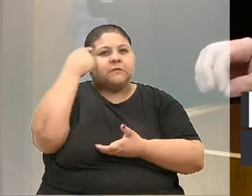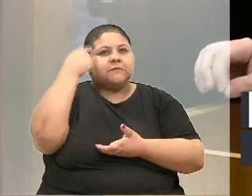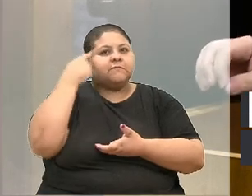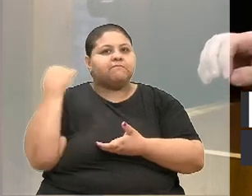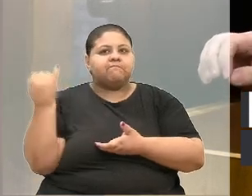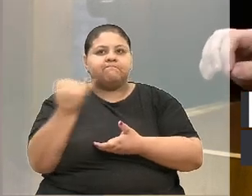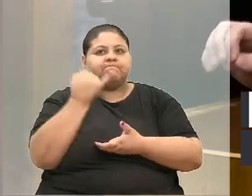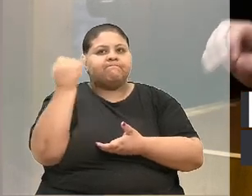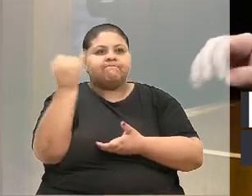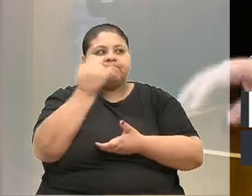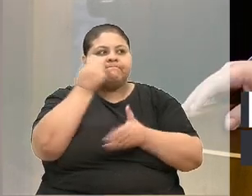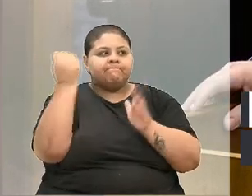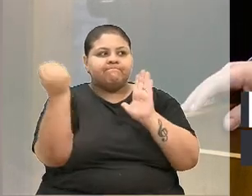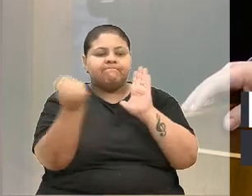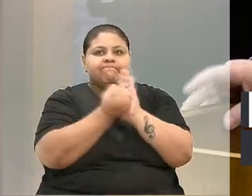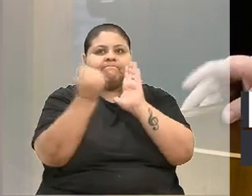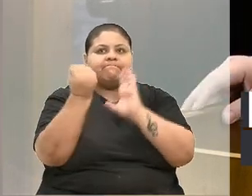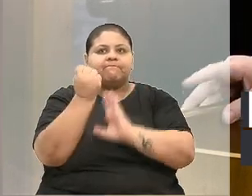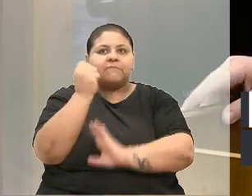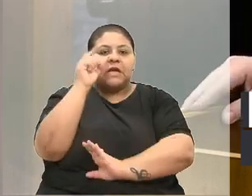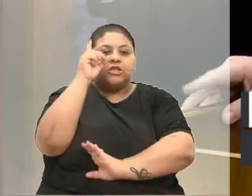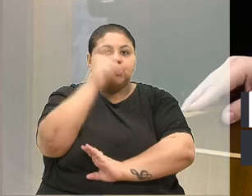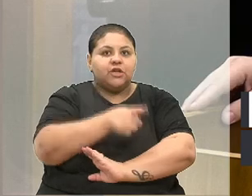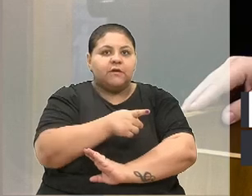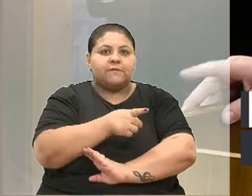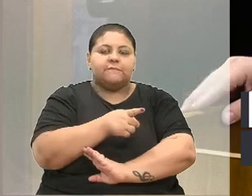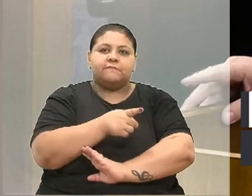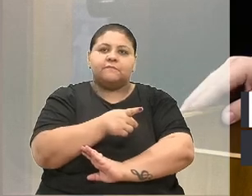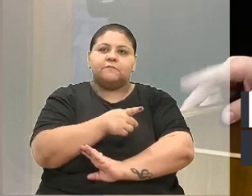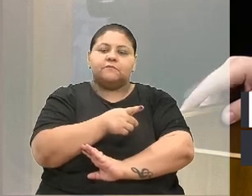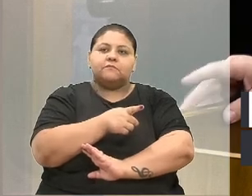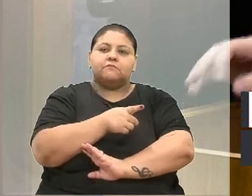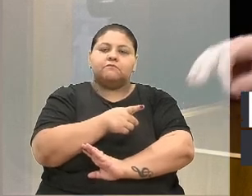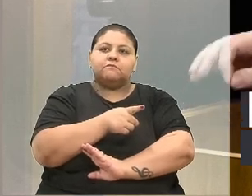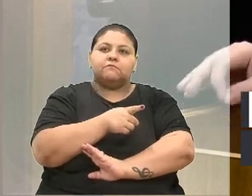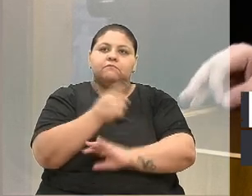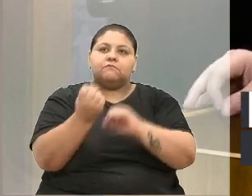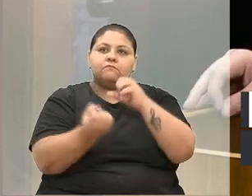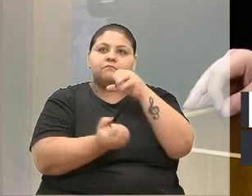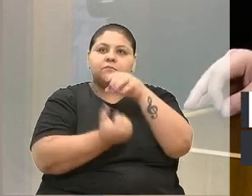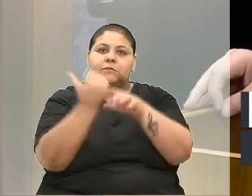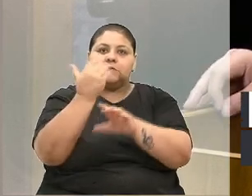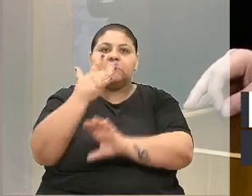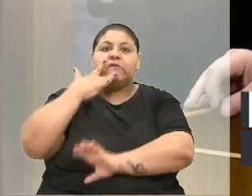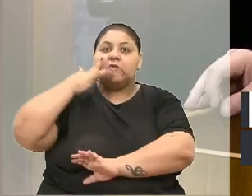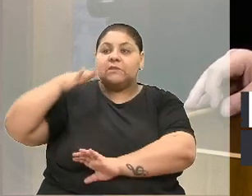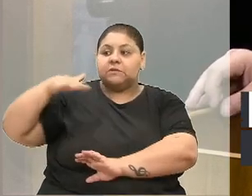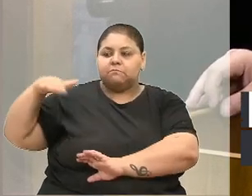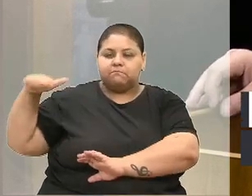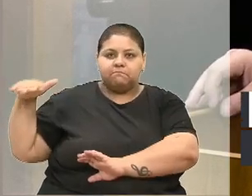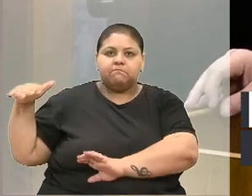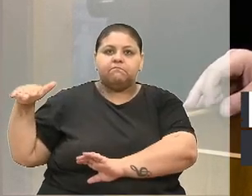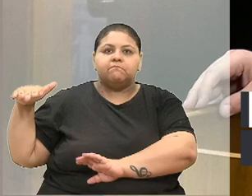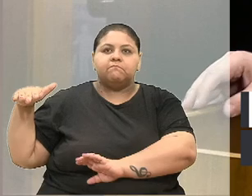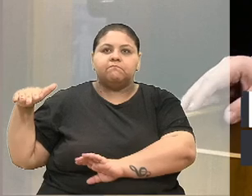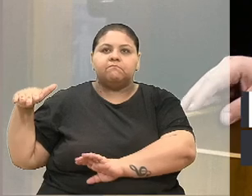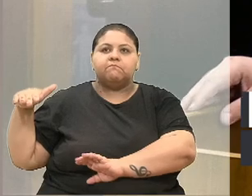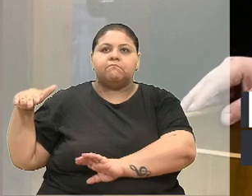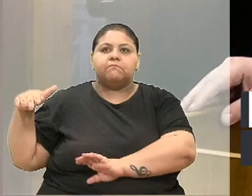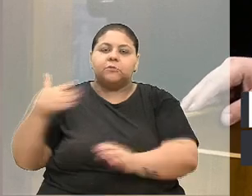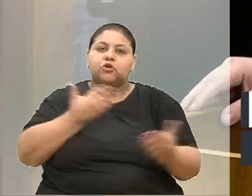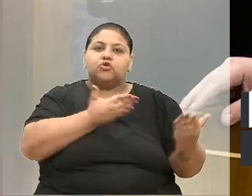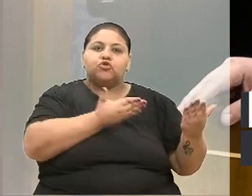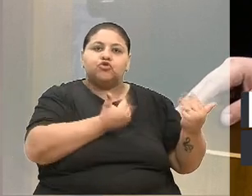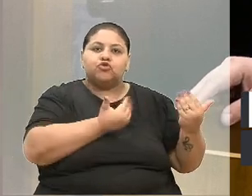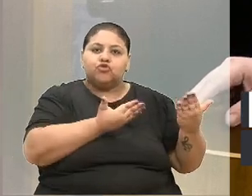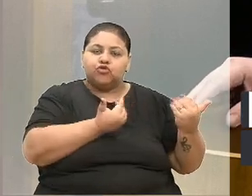que impacta diretamente na formação das nossas crianças e dos nossos